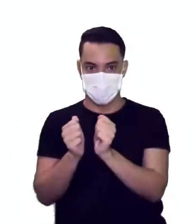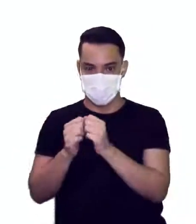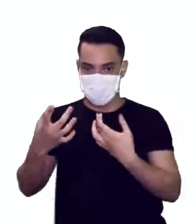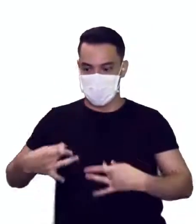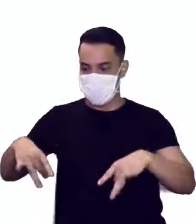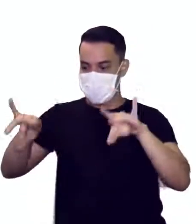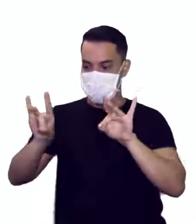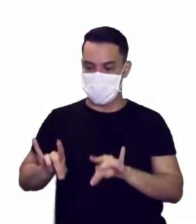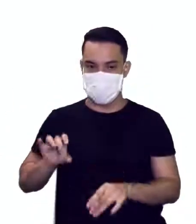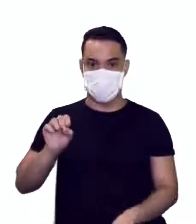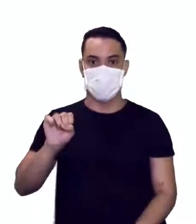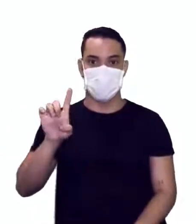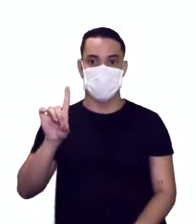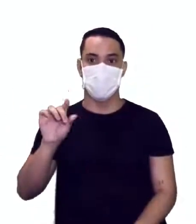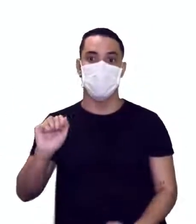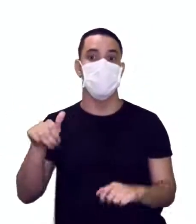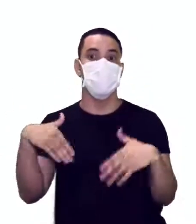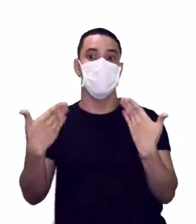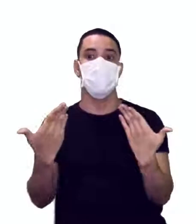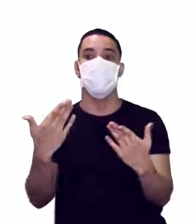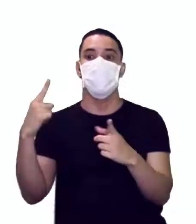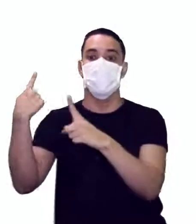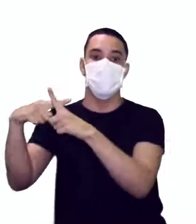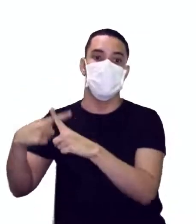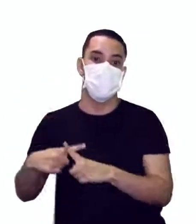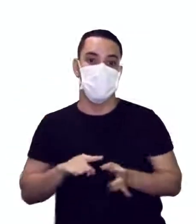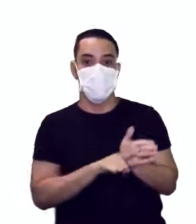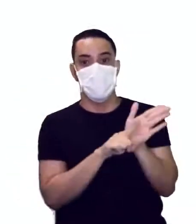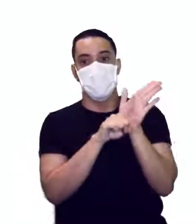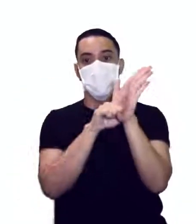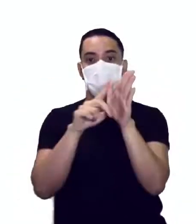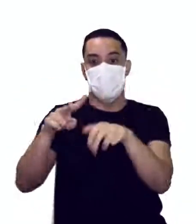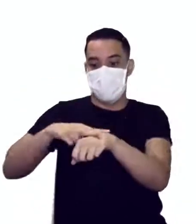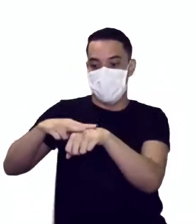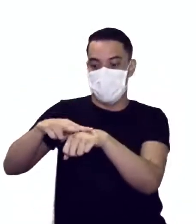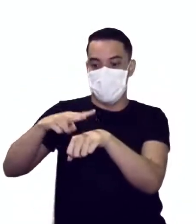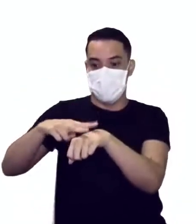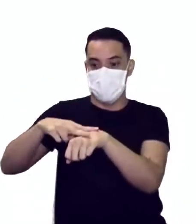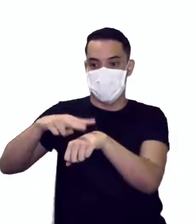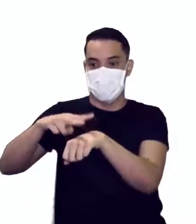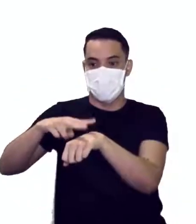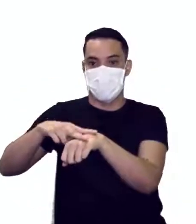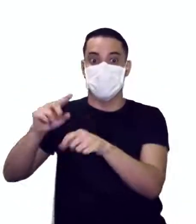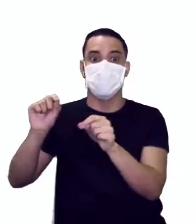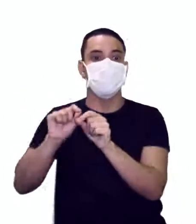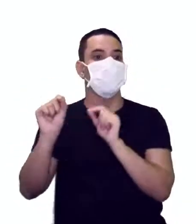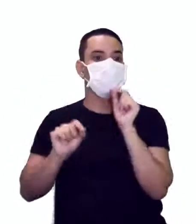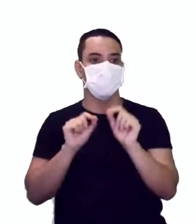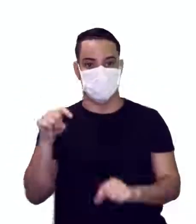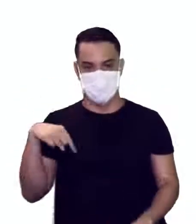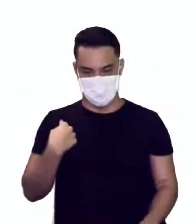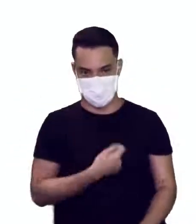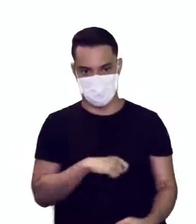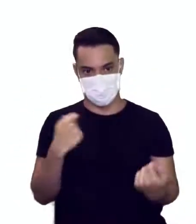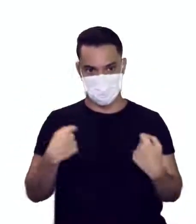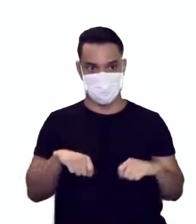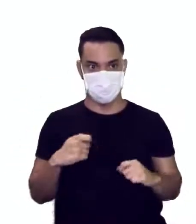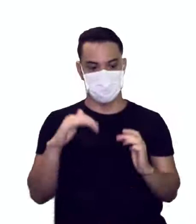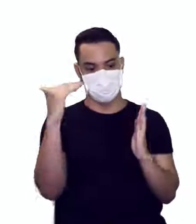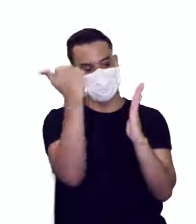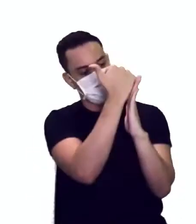seda, qual será o sinal das cargas presentes na barra de vidro? Para fazer isso, nós temos que olhar a nossa